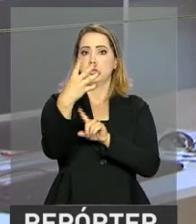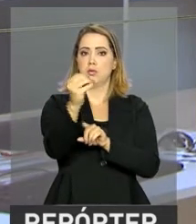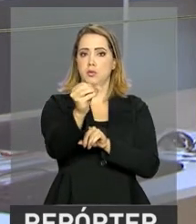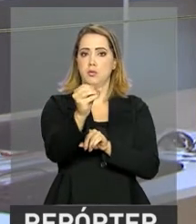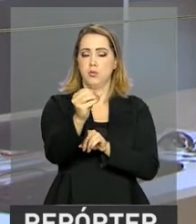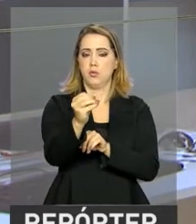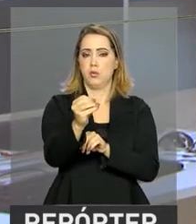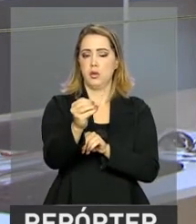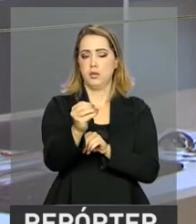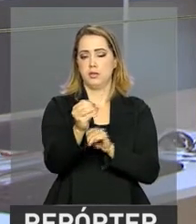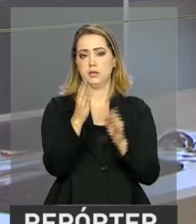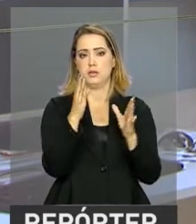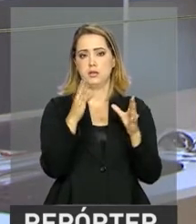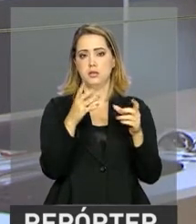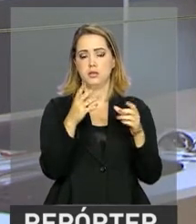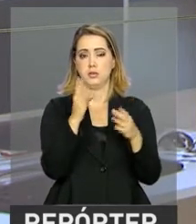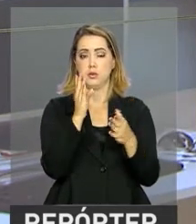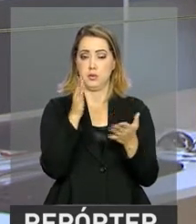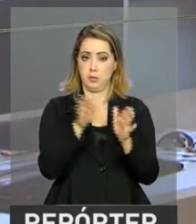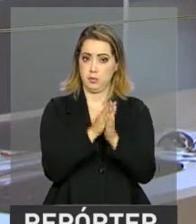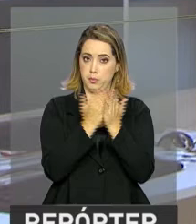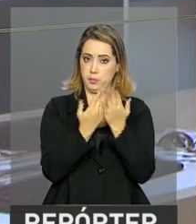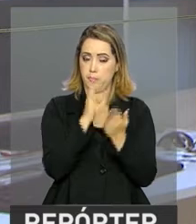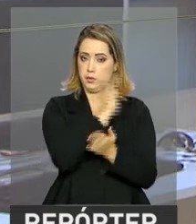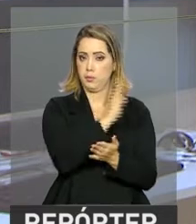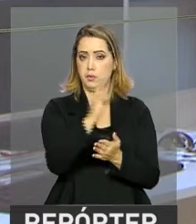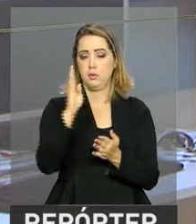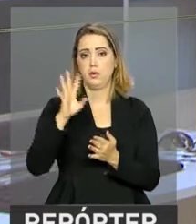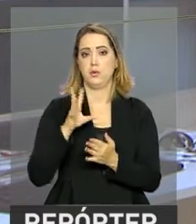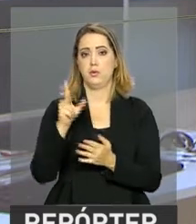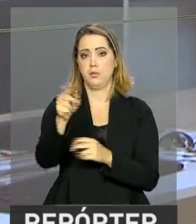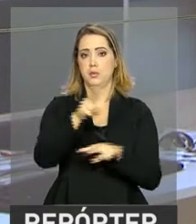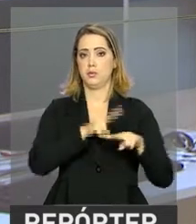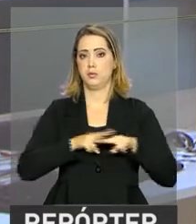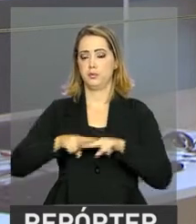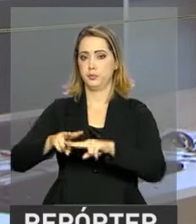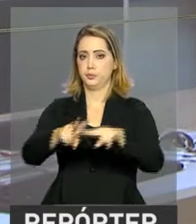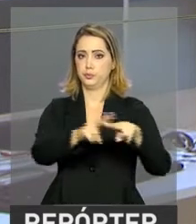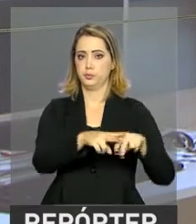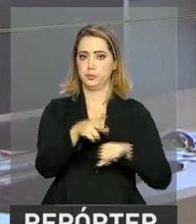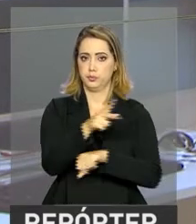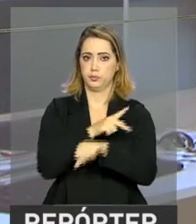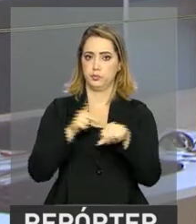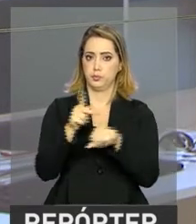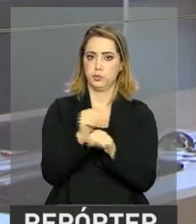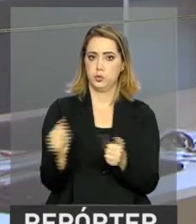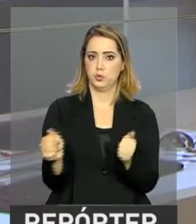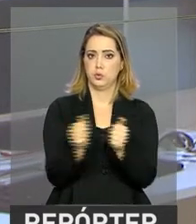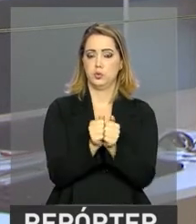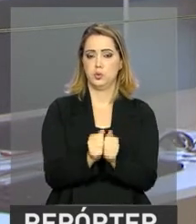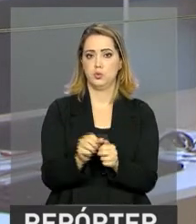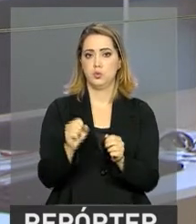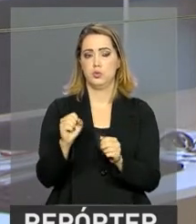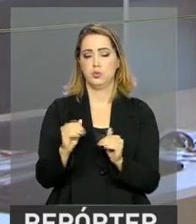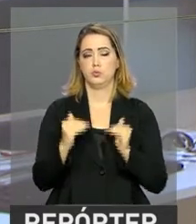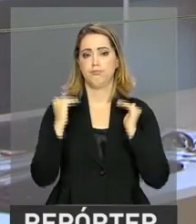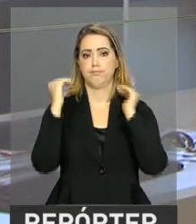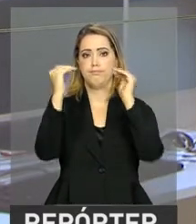bibliotecas para instituições prisionais de todo o país. A iniciativa vai ser feita em parceria com o Supremo Tribunal